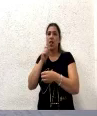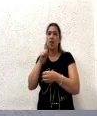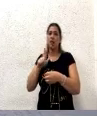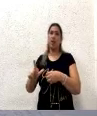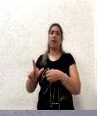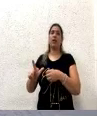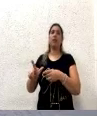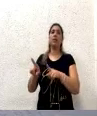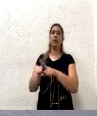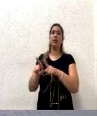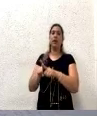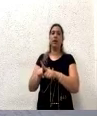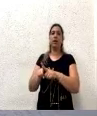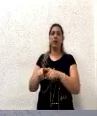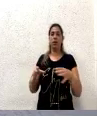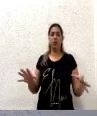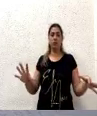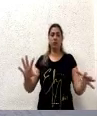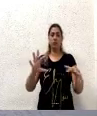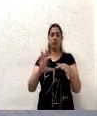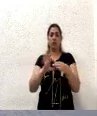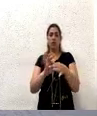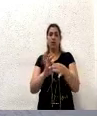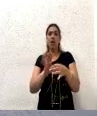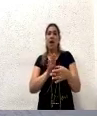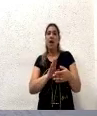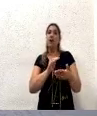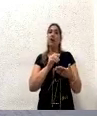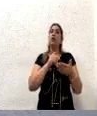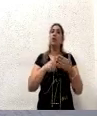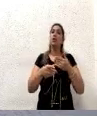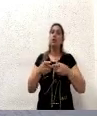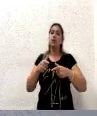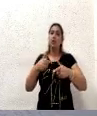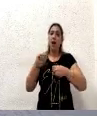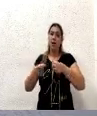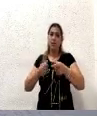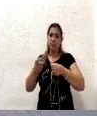está pactuado com Limeira, nós vamos poder mandar para lá e eles vão fazer